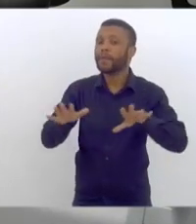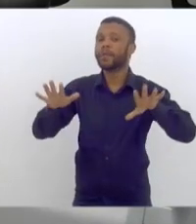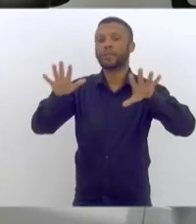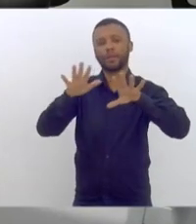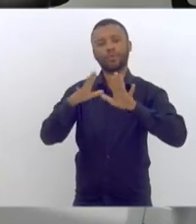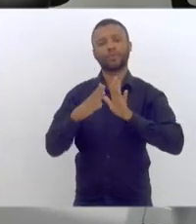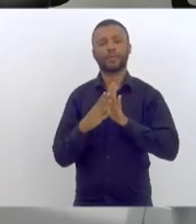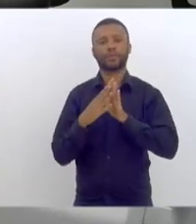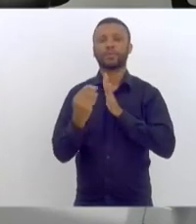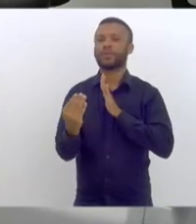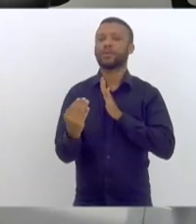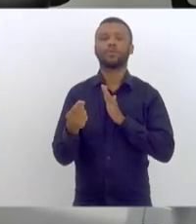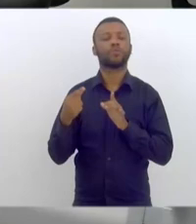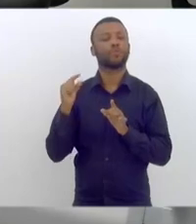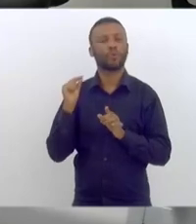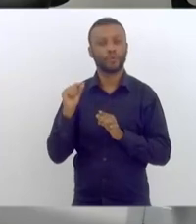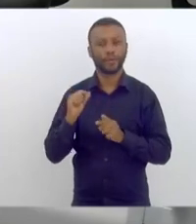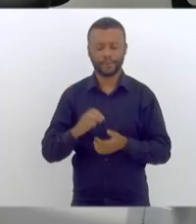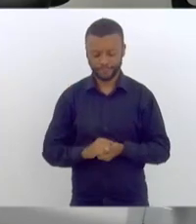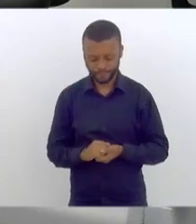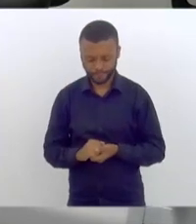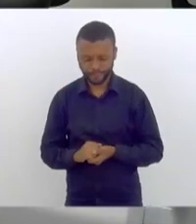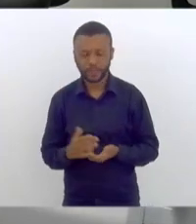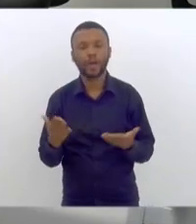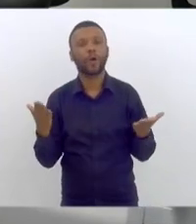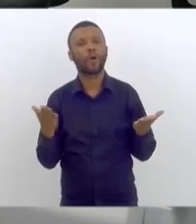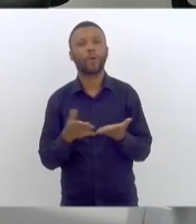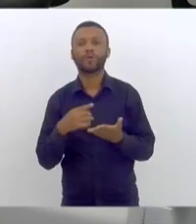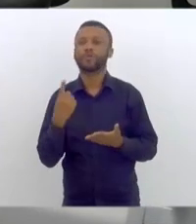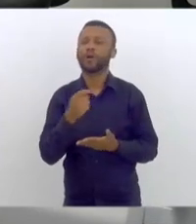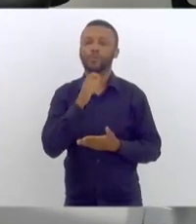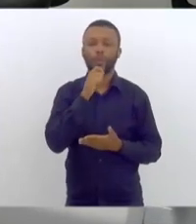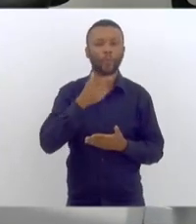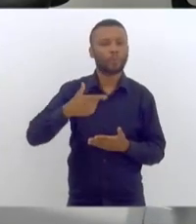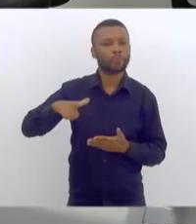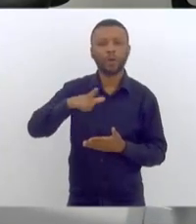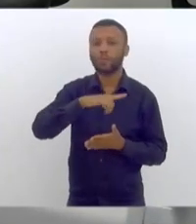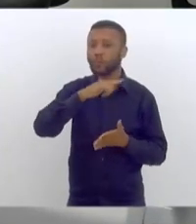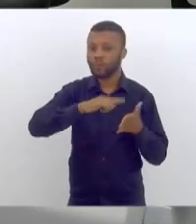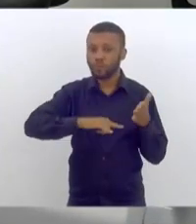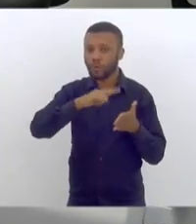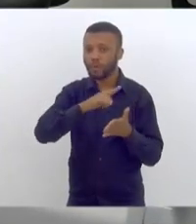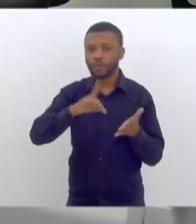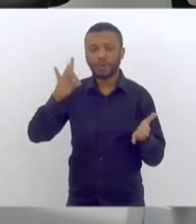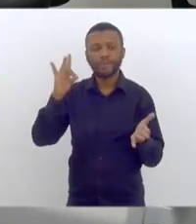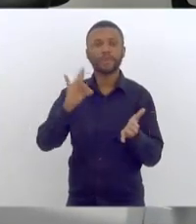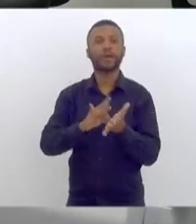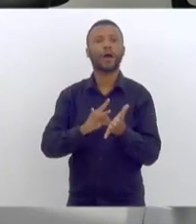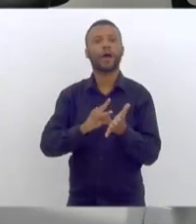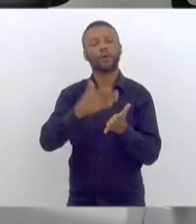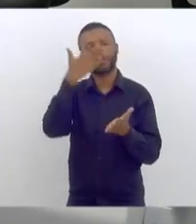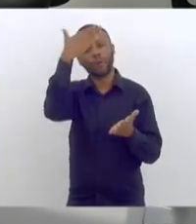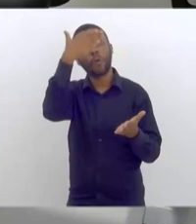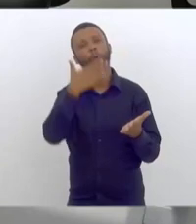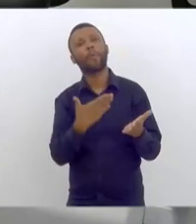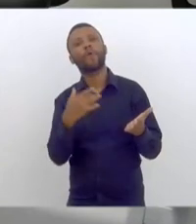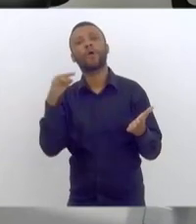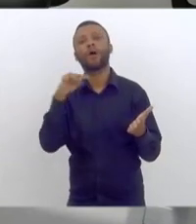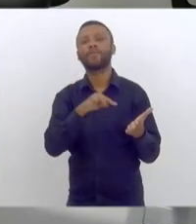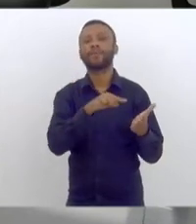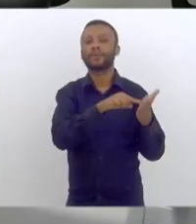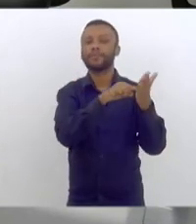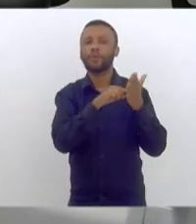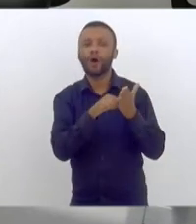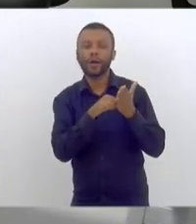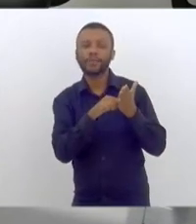pelo seguinte é hoje a gente não tem uma um documento oficial uma certidão ou algo do tipo que traga essa